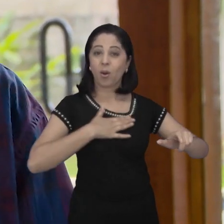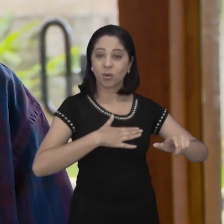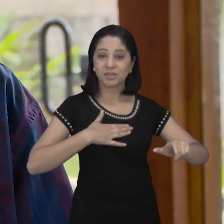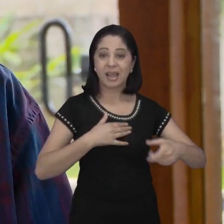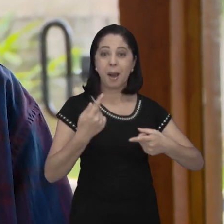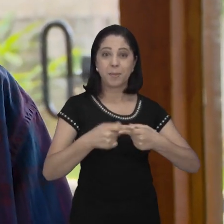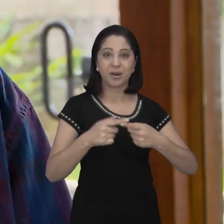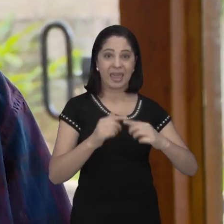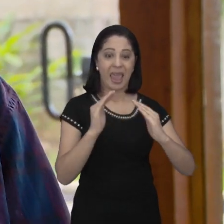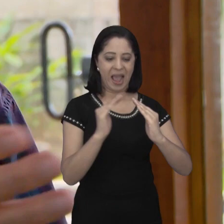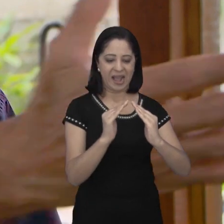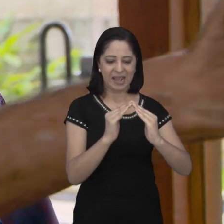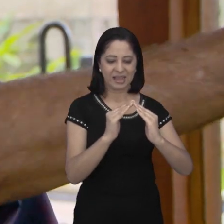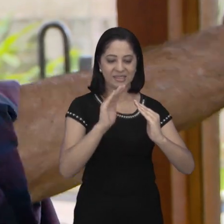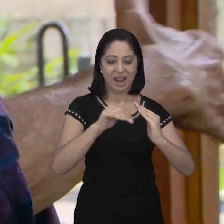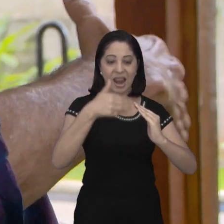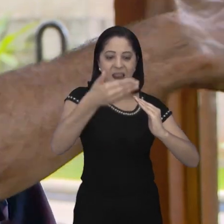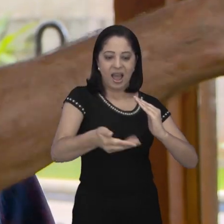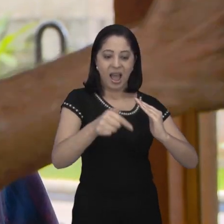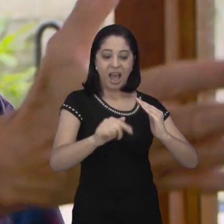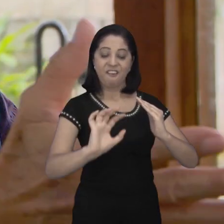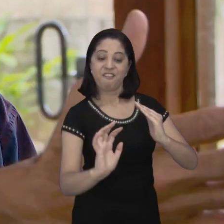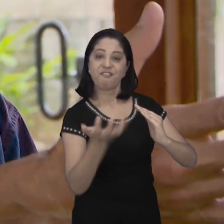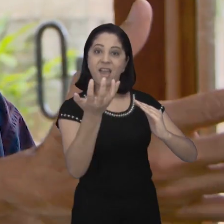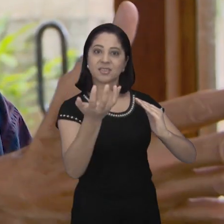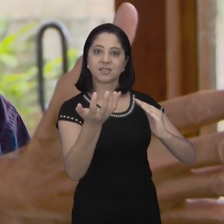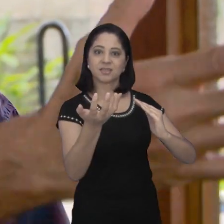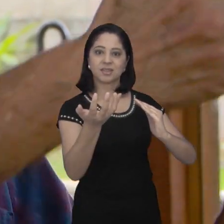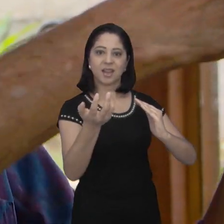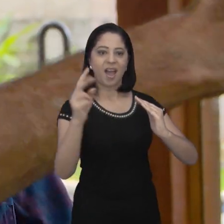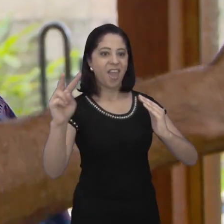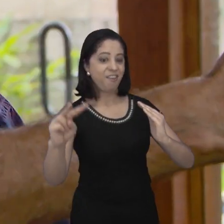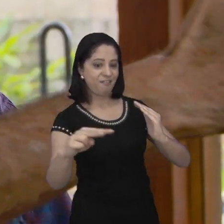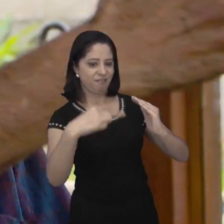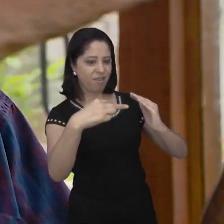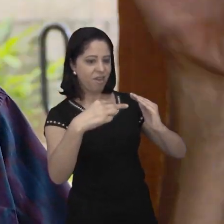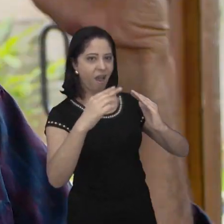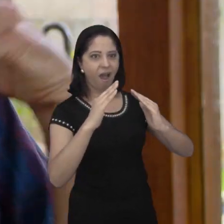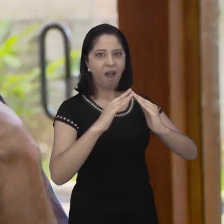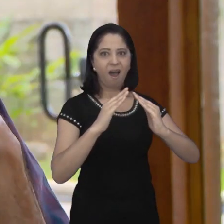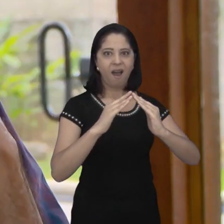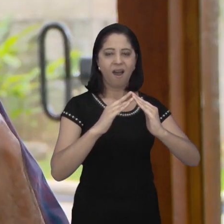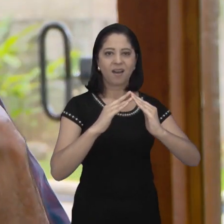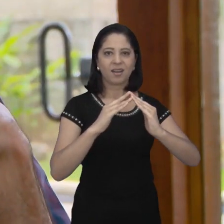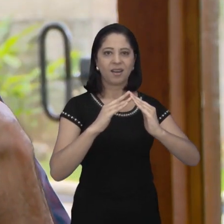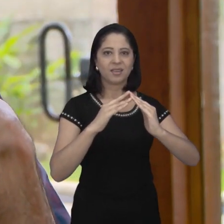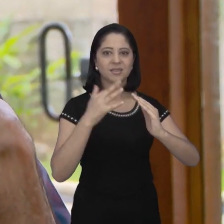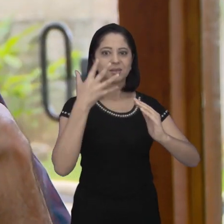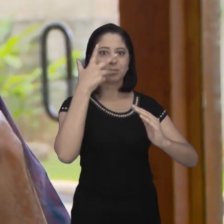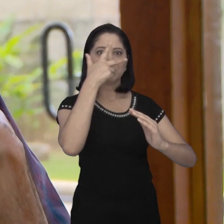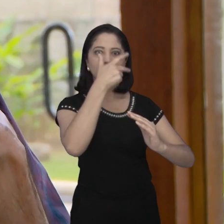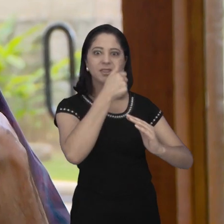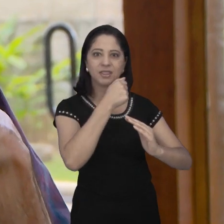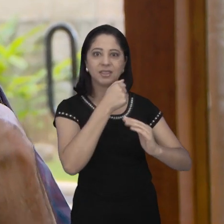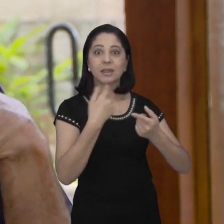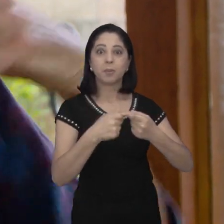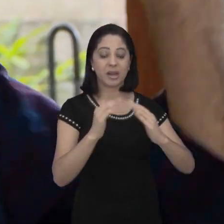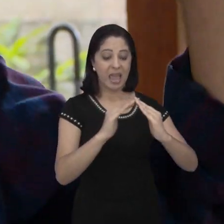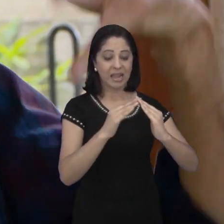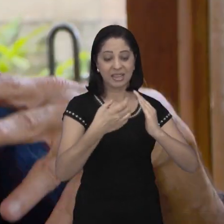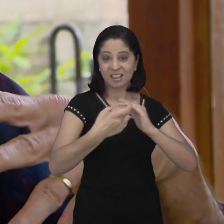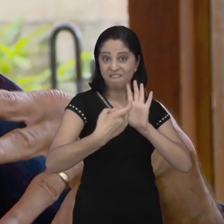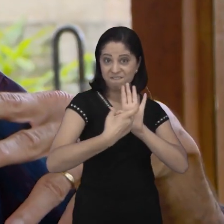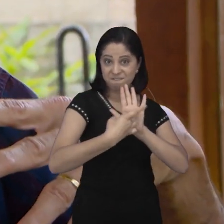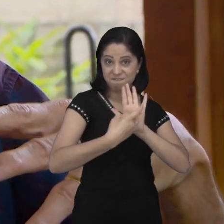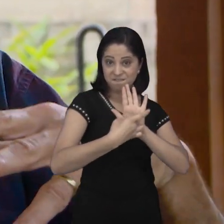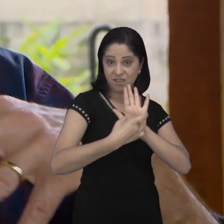adoraram, porque fora corria a festa e quem estava fora olhava a casa aqui para dentro, né? Porque